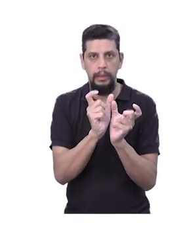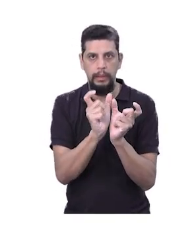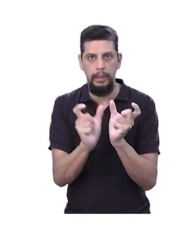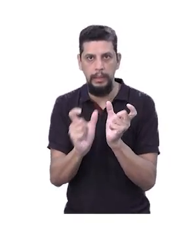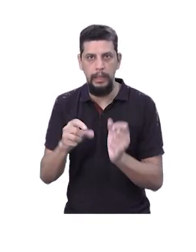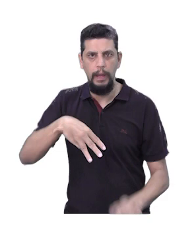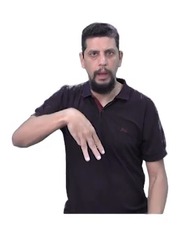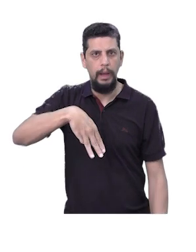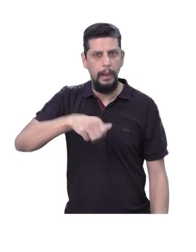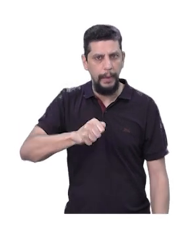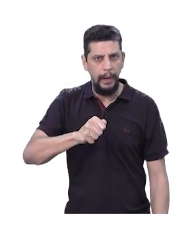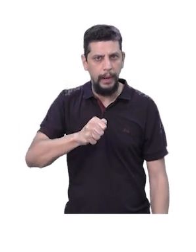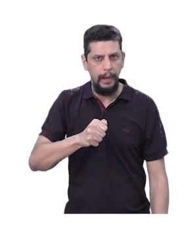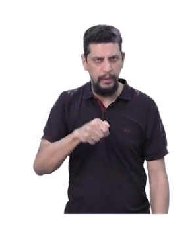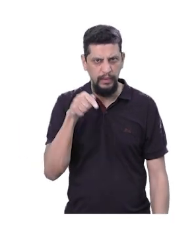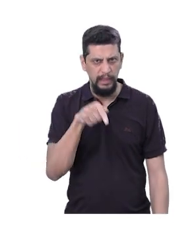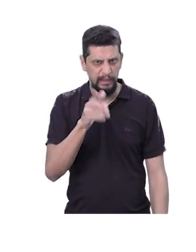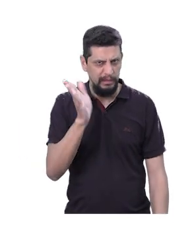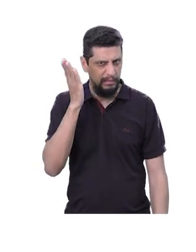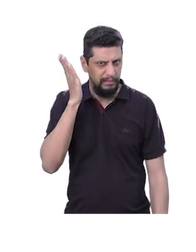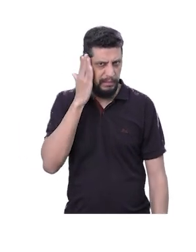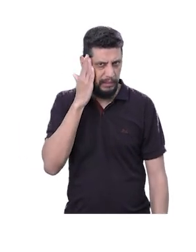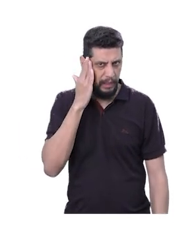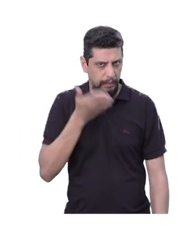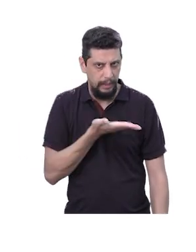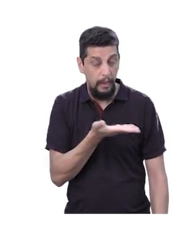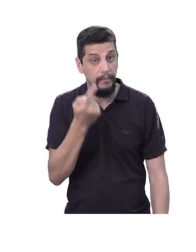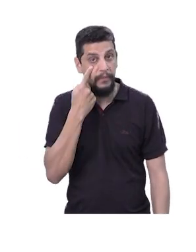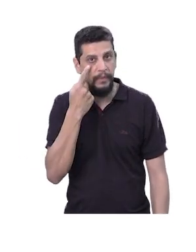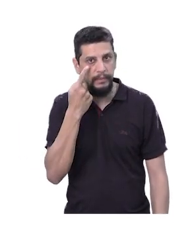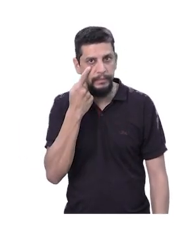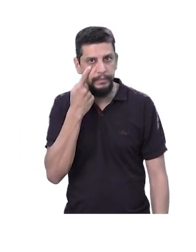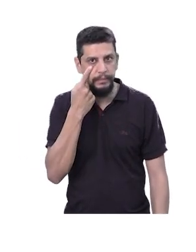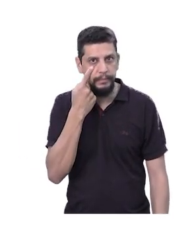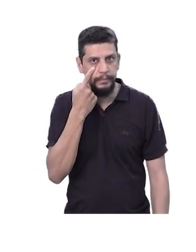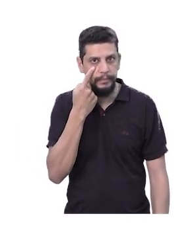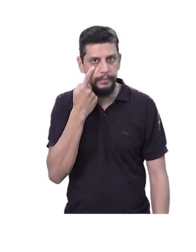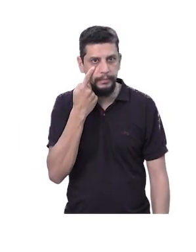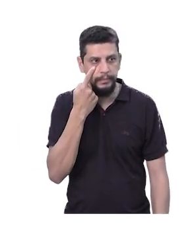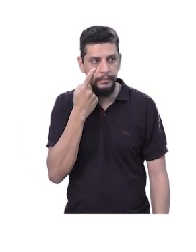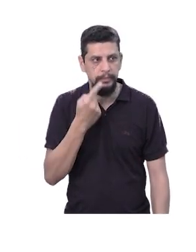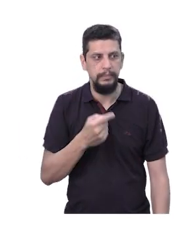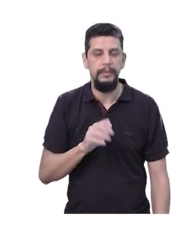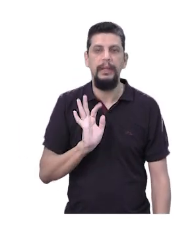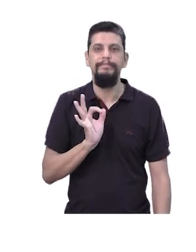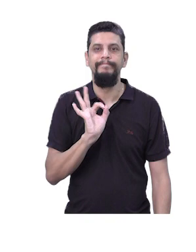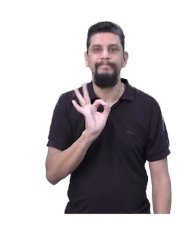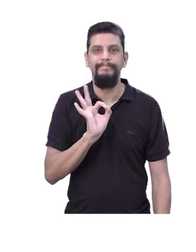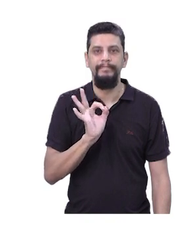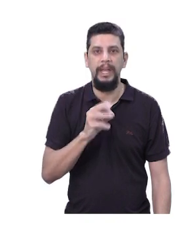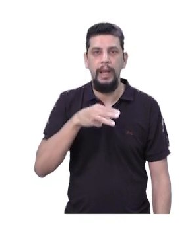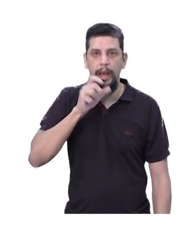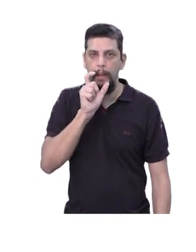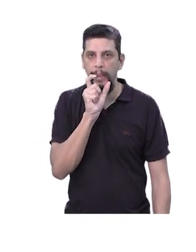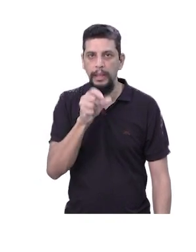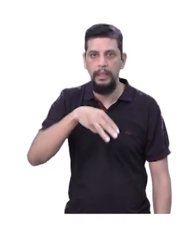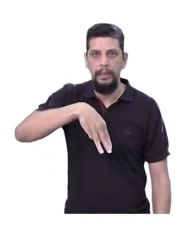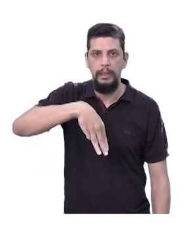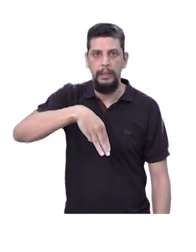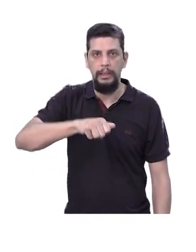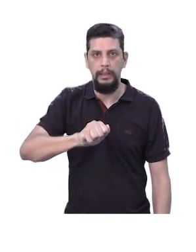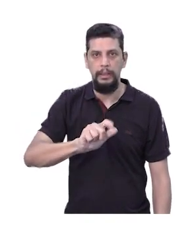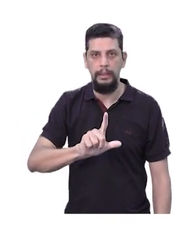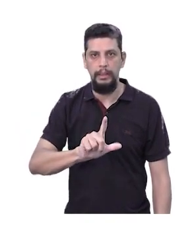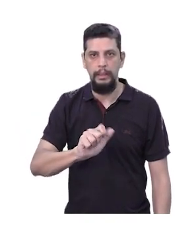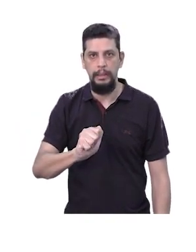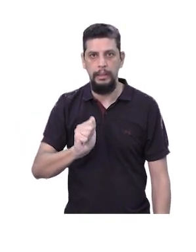com a sílaba ma. Será que as crianças já adivinharam? Colocaram o dedo lá? Colocaram o dedinho? Vamos ver? Vamos ver, vamos conferir. Olha lá,